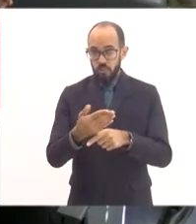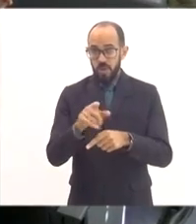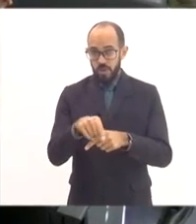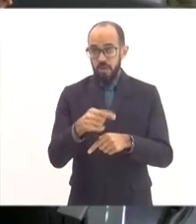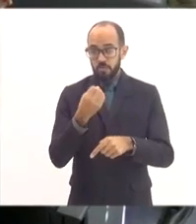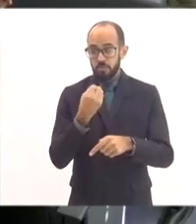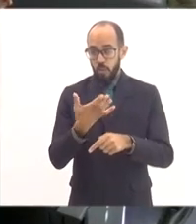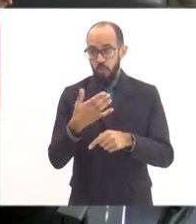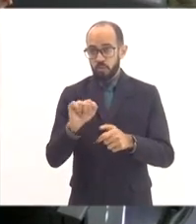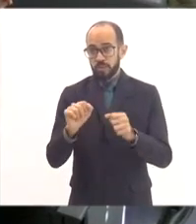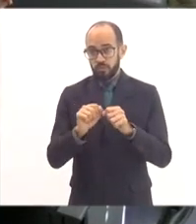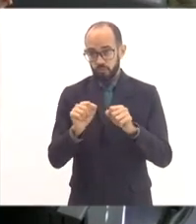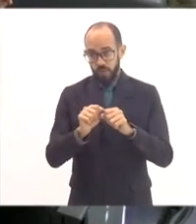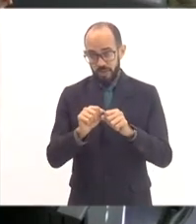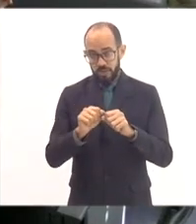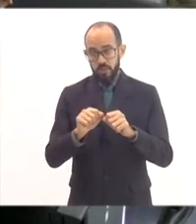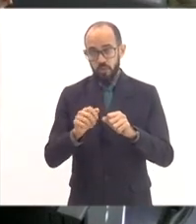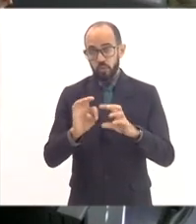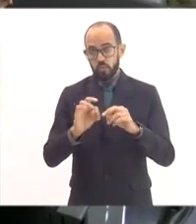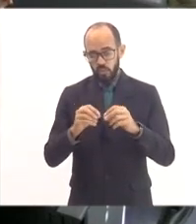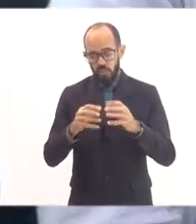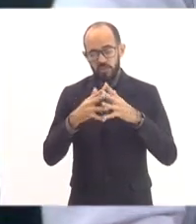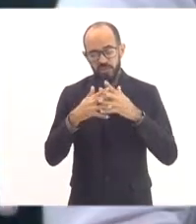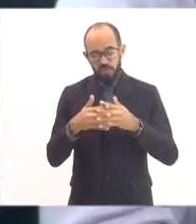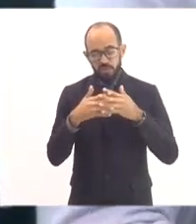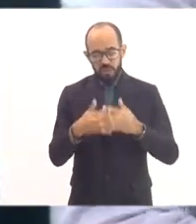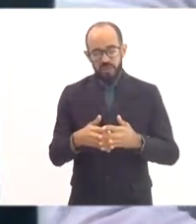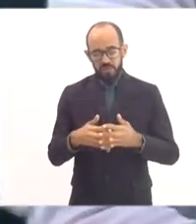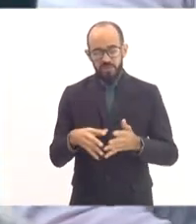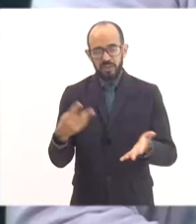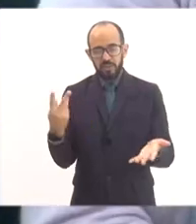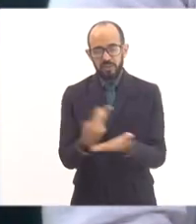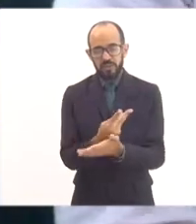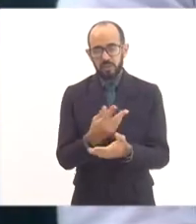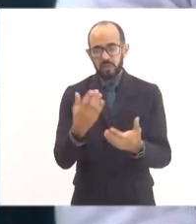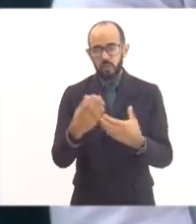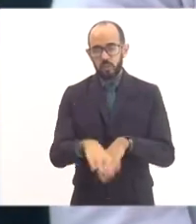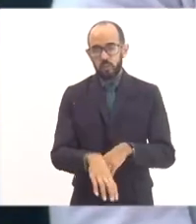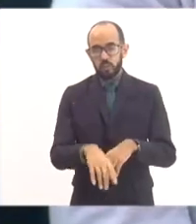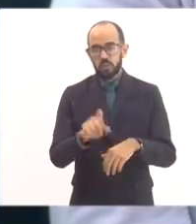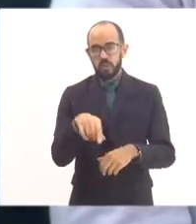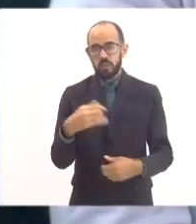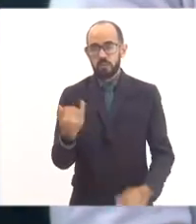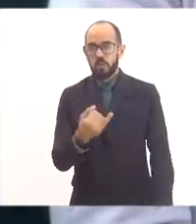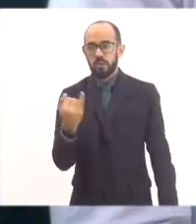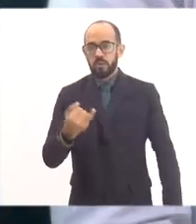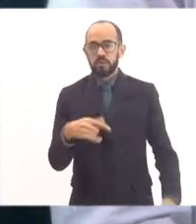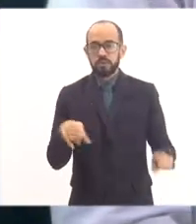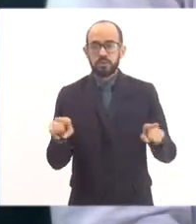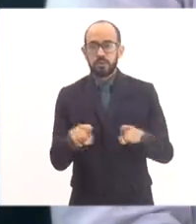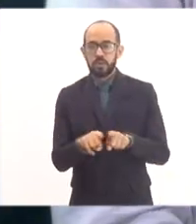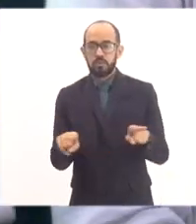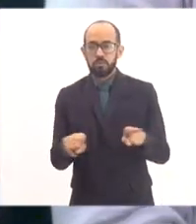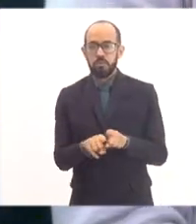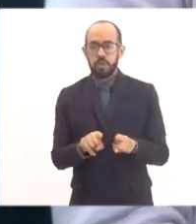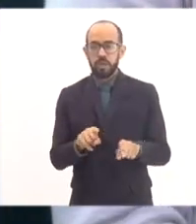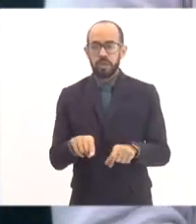de todo embrólio que houve nesse concurso do Chuai, era muito importante